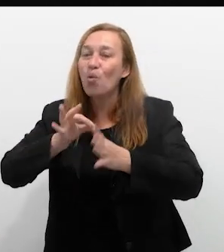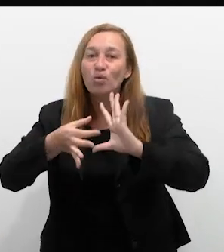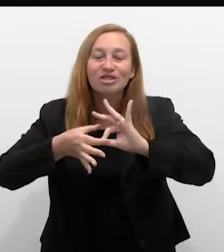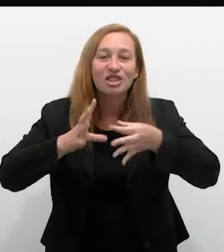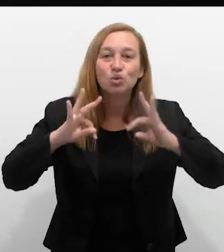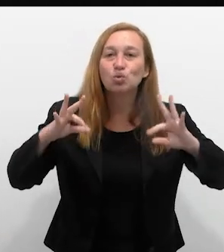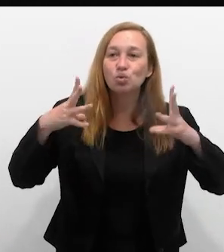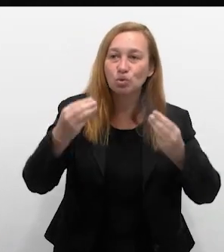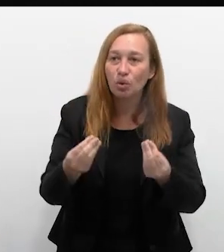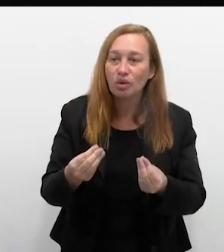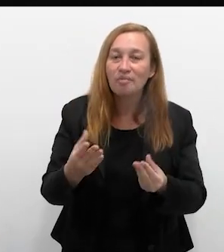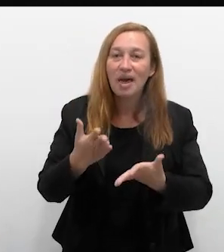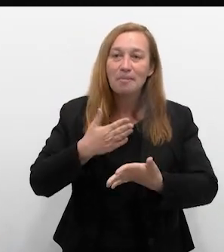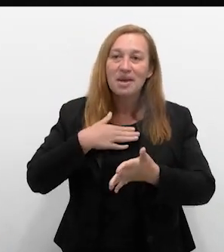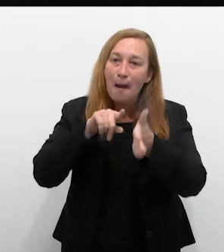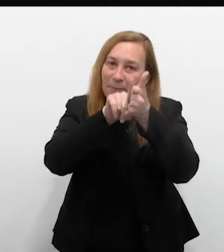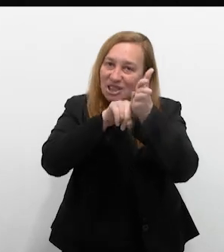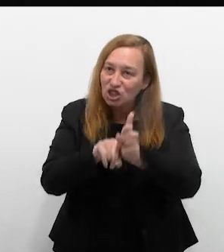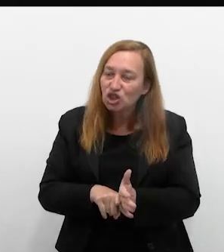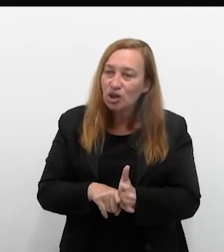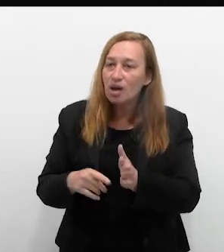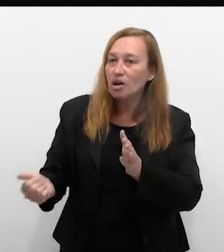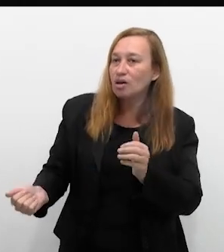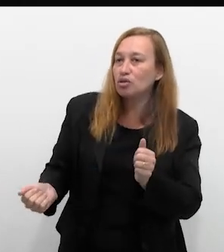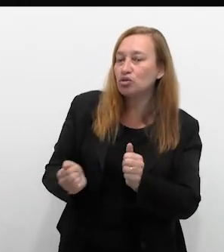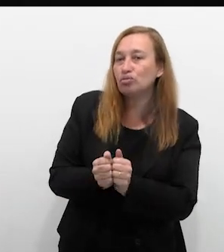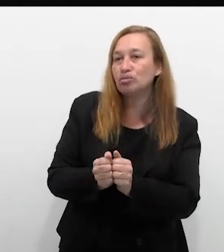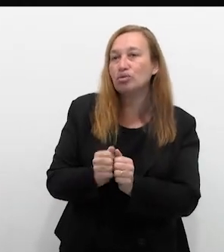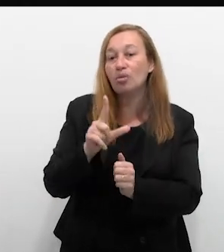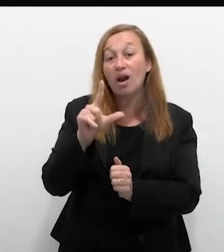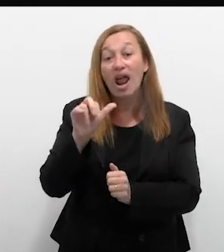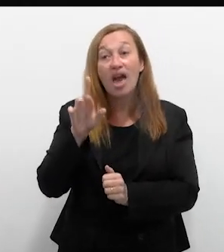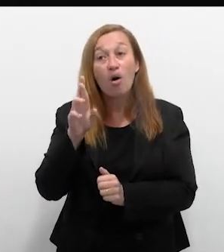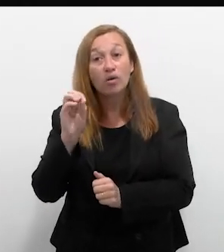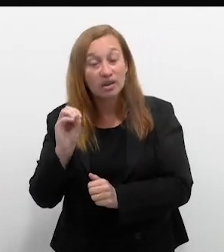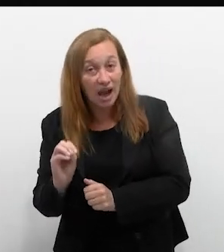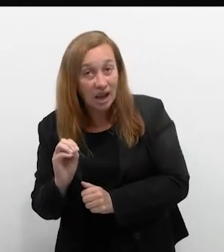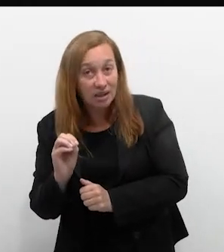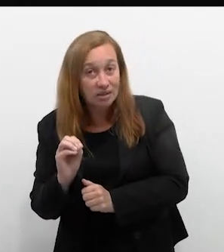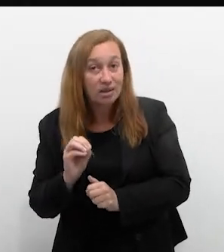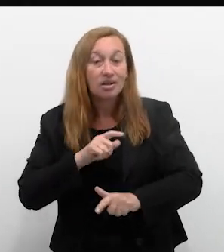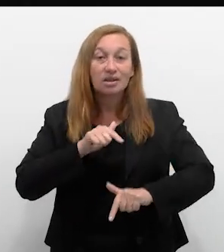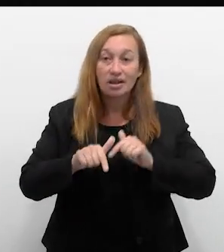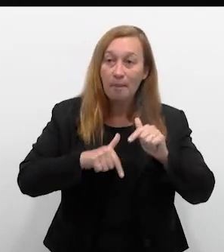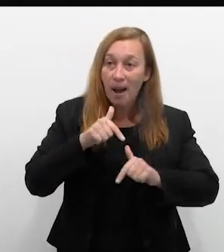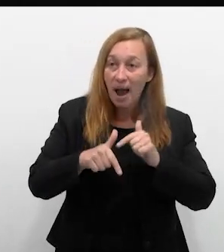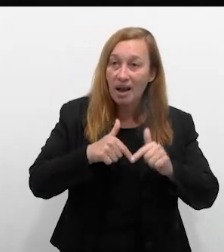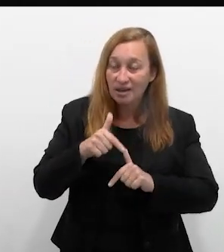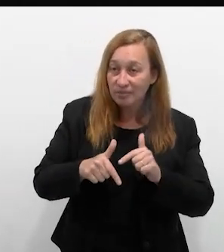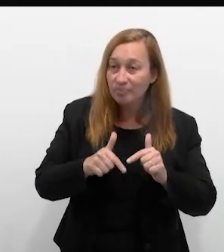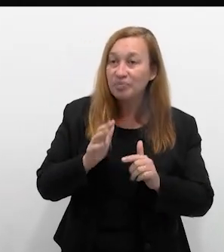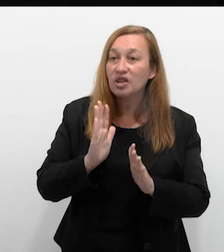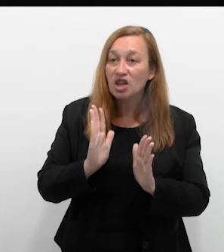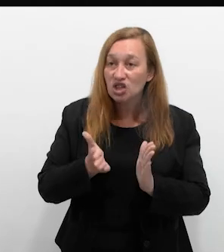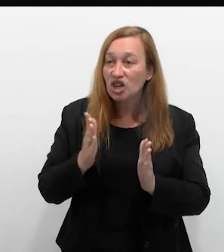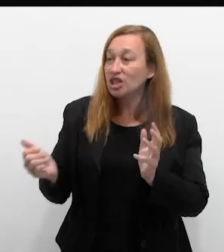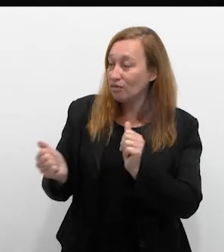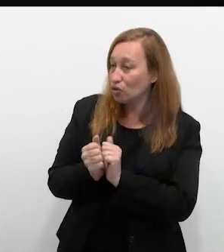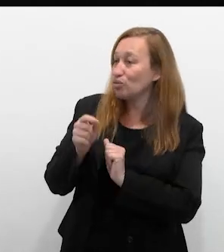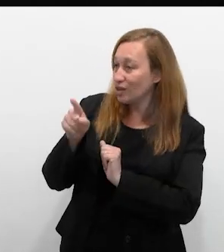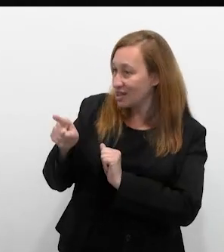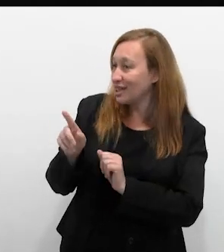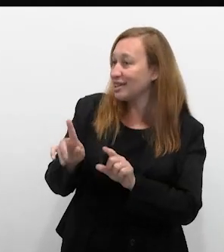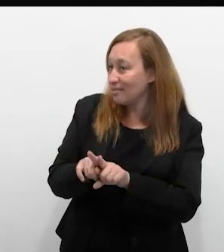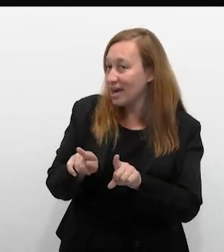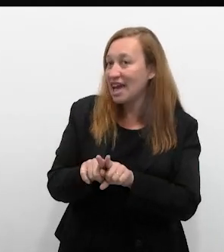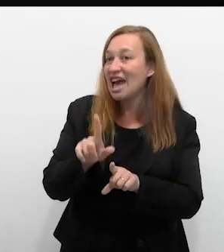por conta desse contexto todo. E a pesquisa, eu trabalho em conjunto com o Leonardo Antan, que é o nosso enredista, né? Que também já foi Que já